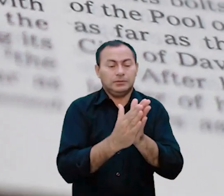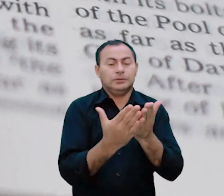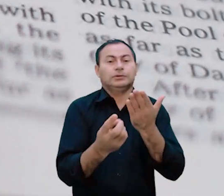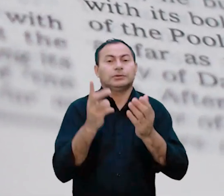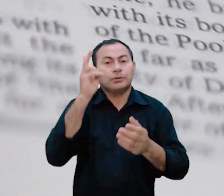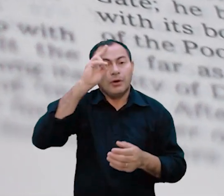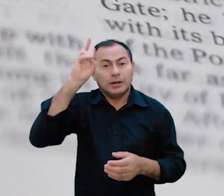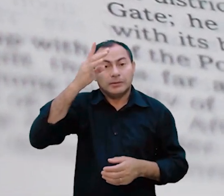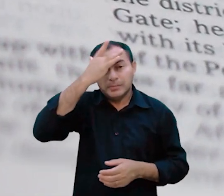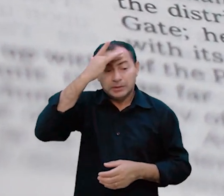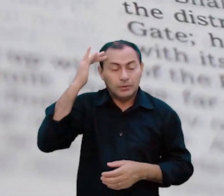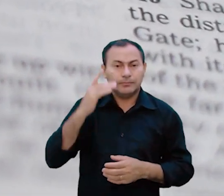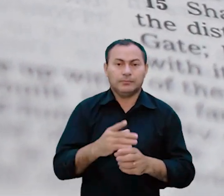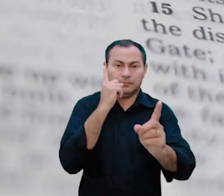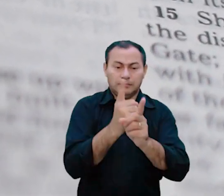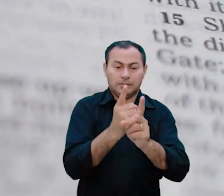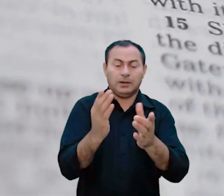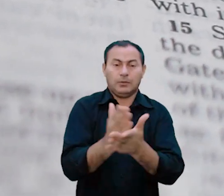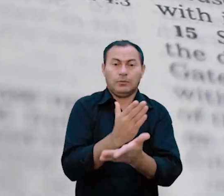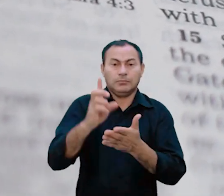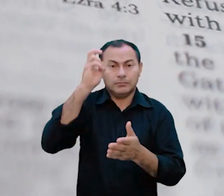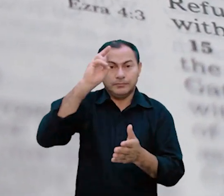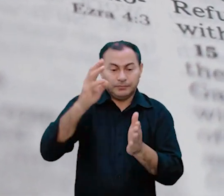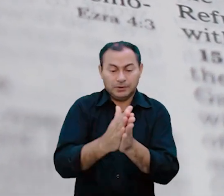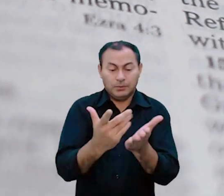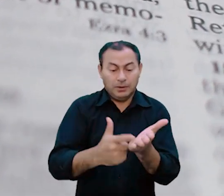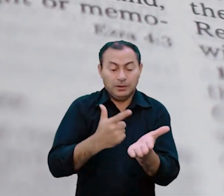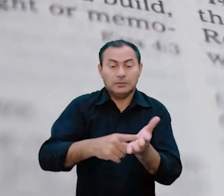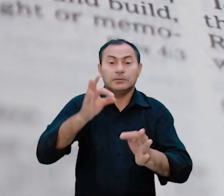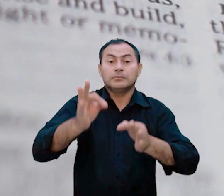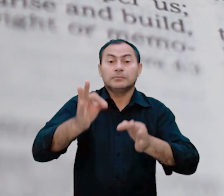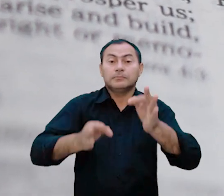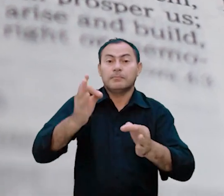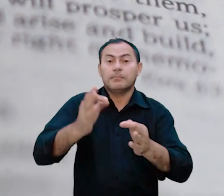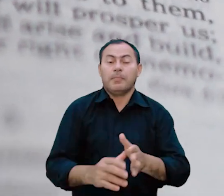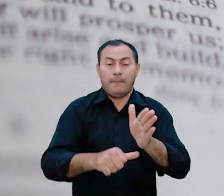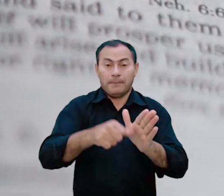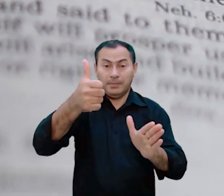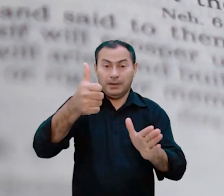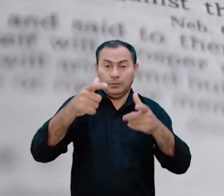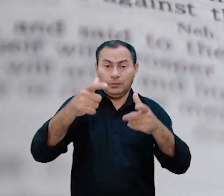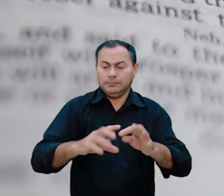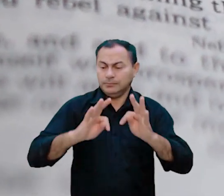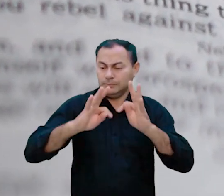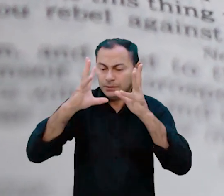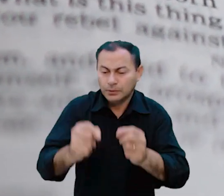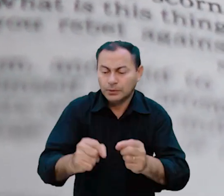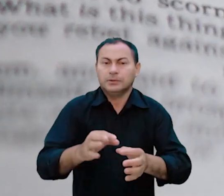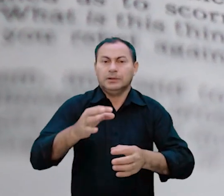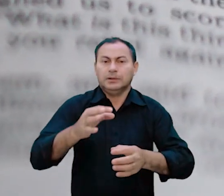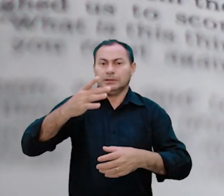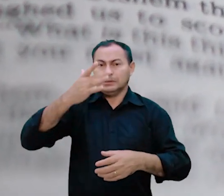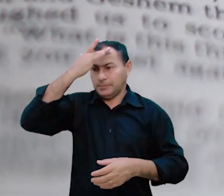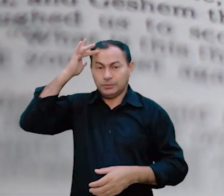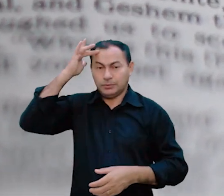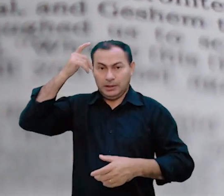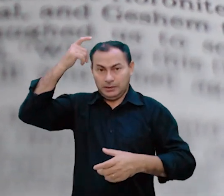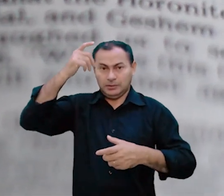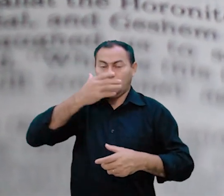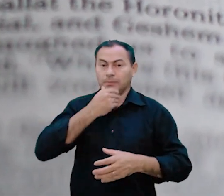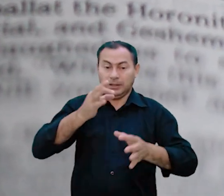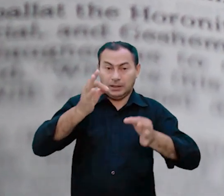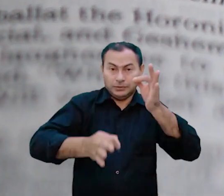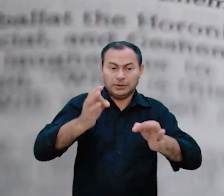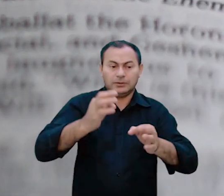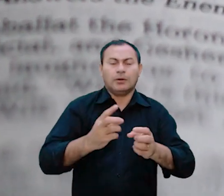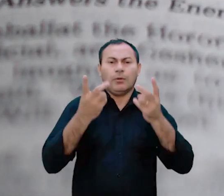histórias biográficas. Encontramos algumas dessas histórias no livro de Juízes. Em primeiro lugar, todos esses juízes tinham